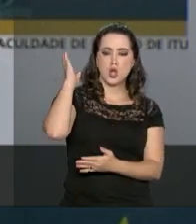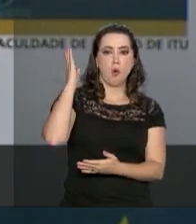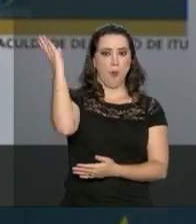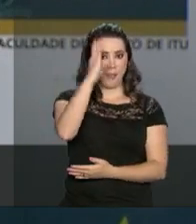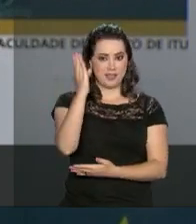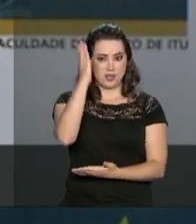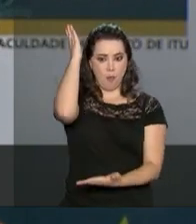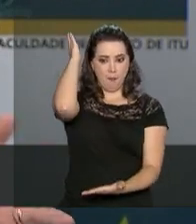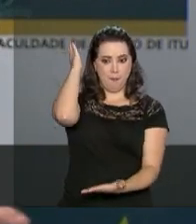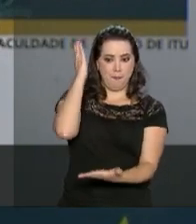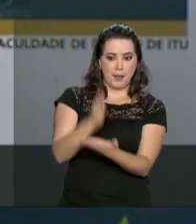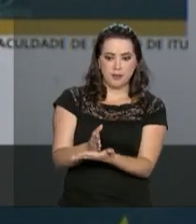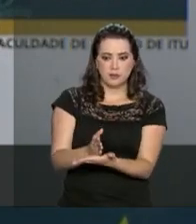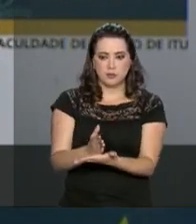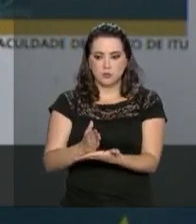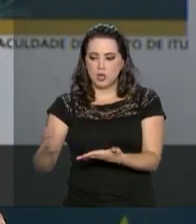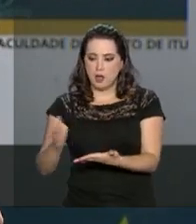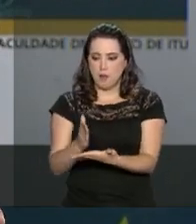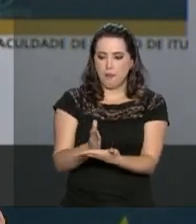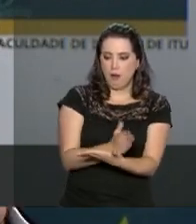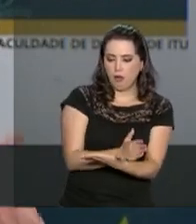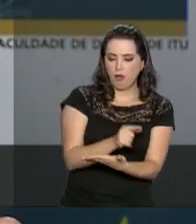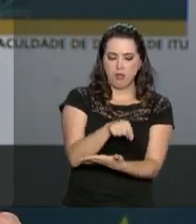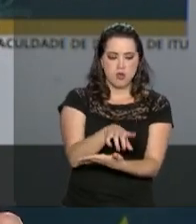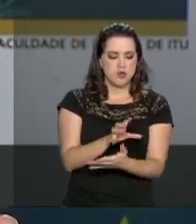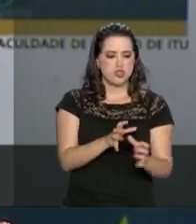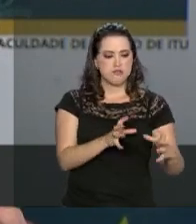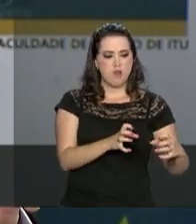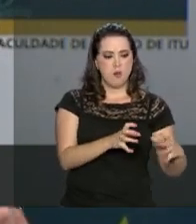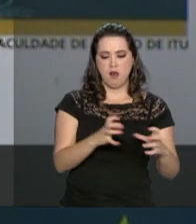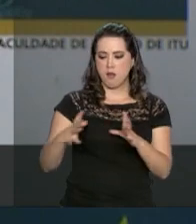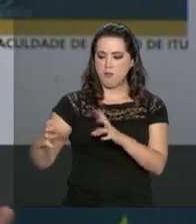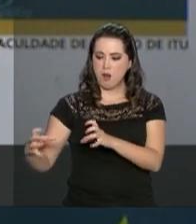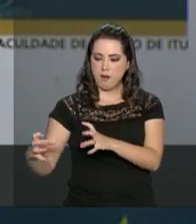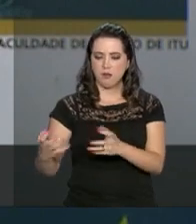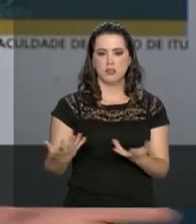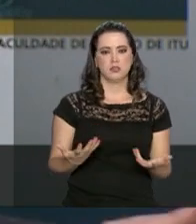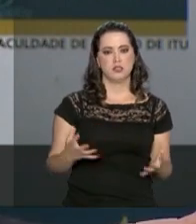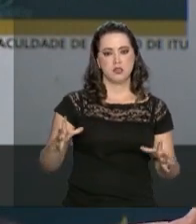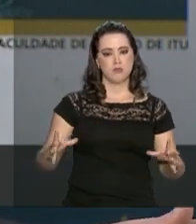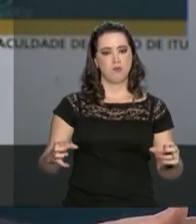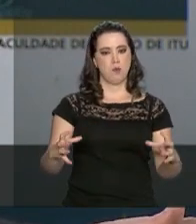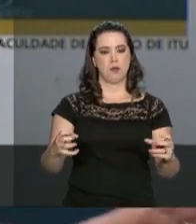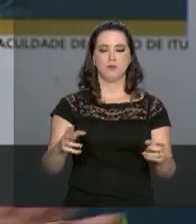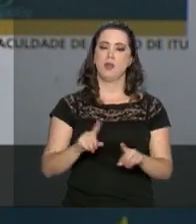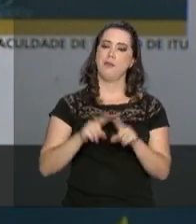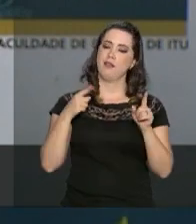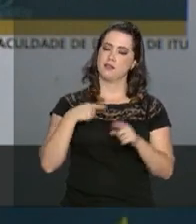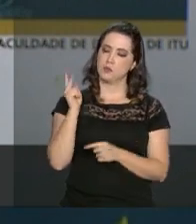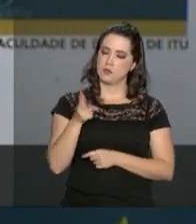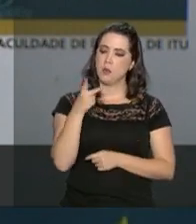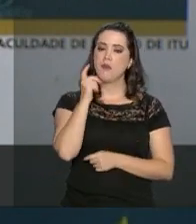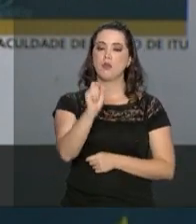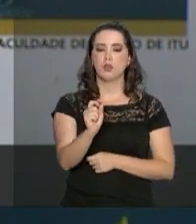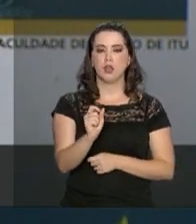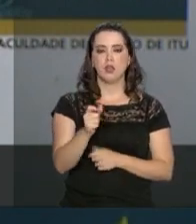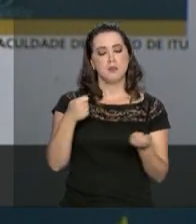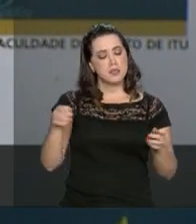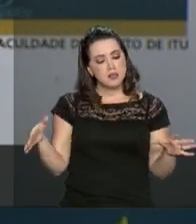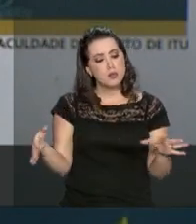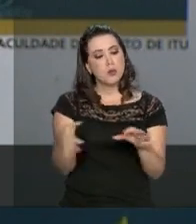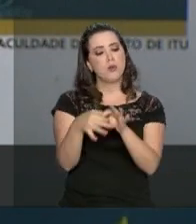Na verdade, era brasileiro contra brasileiro. E eu sempre preguei que eu quero brasileiro com brasileiro, como é da